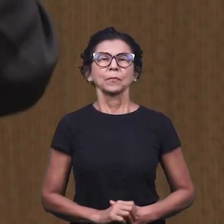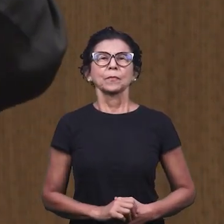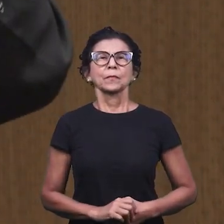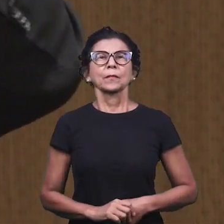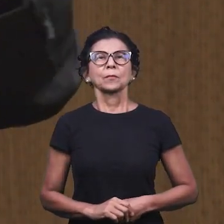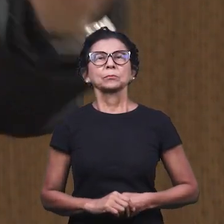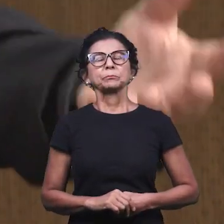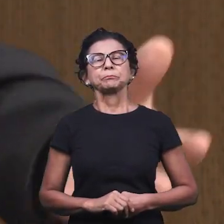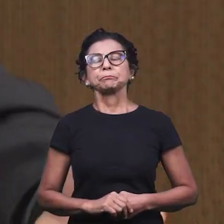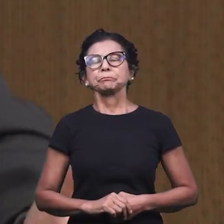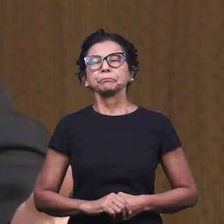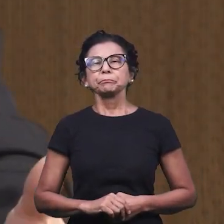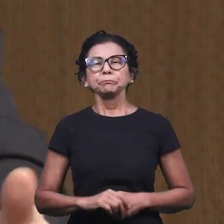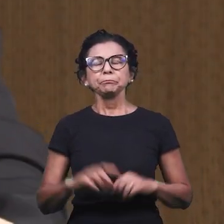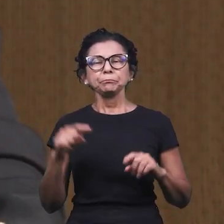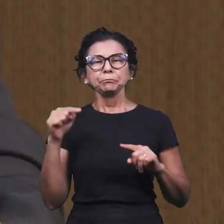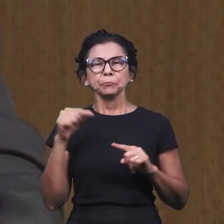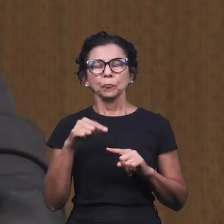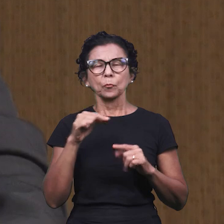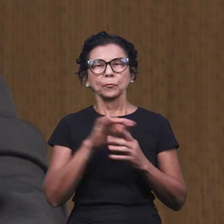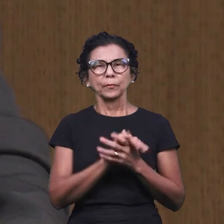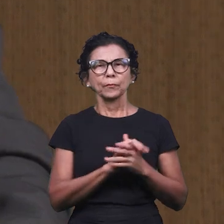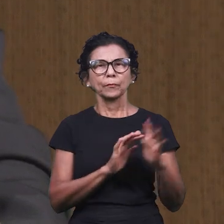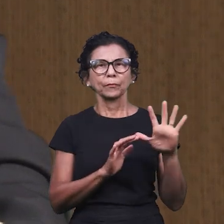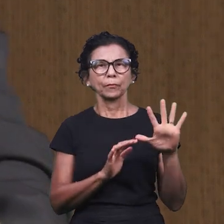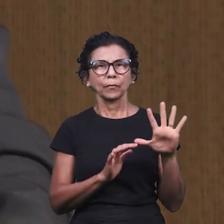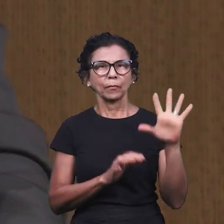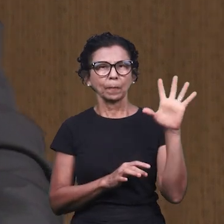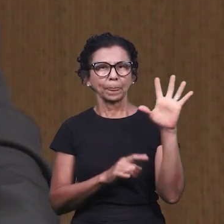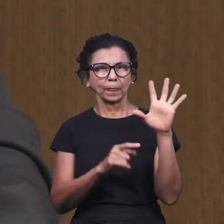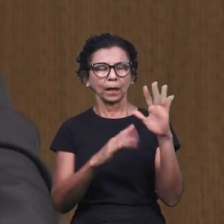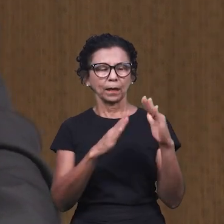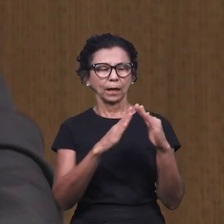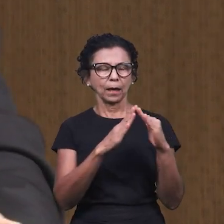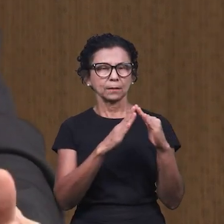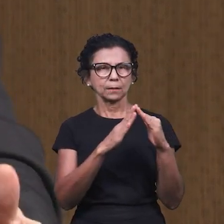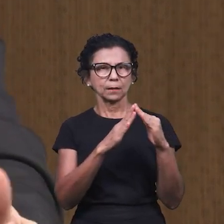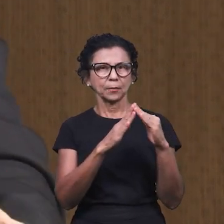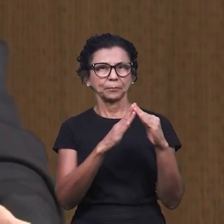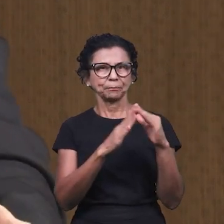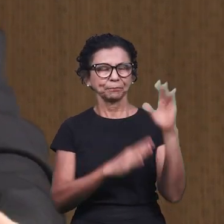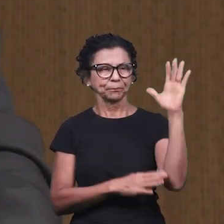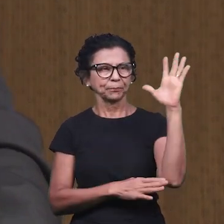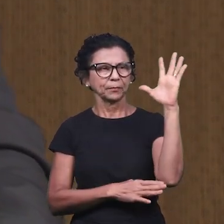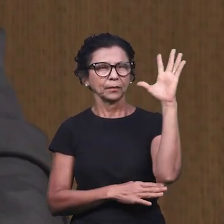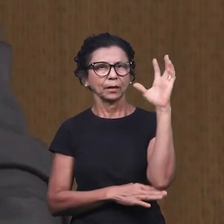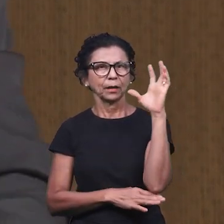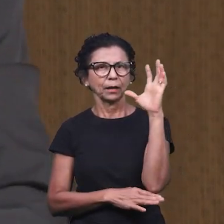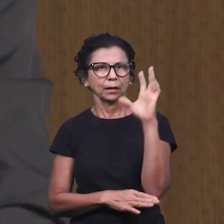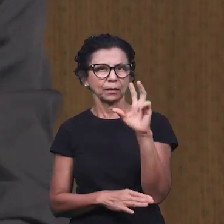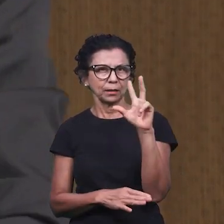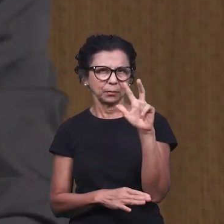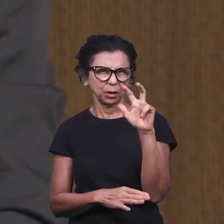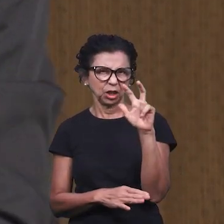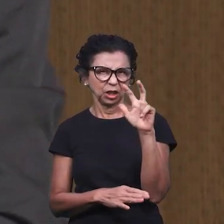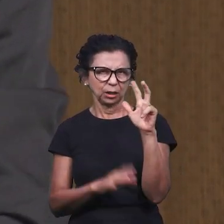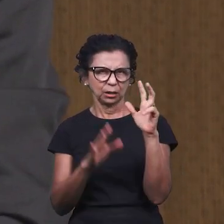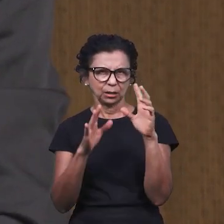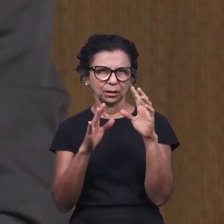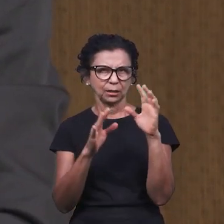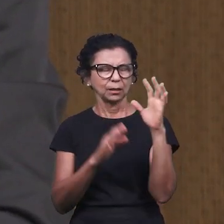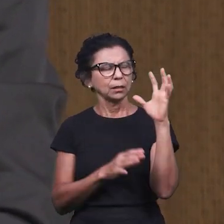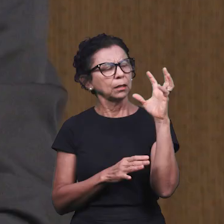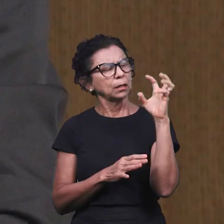ter, principalmente mais as pessoas do interior, né, que usam esse sinal de TV, a TV RO, que é o sinal TV aberta por satélite,